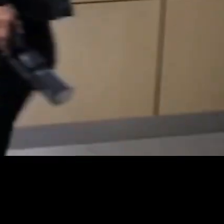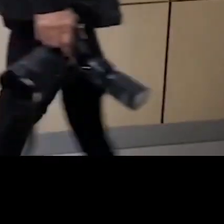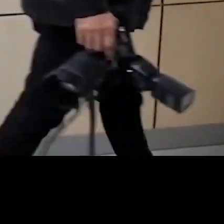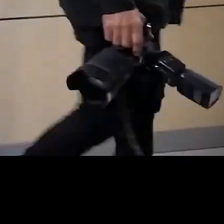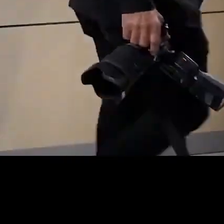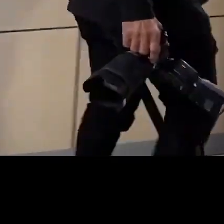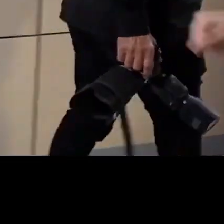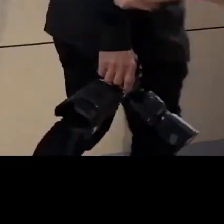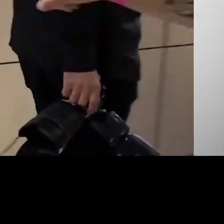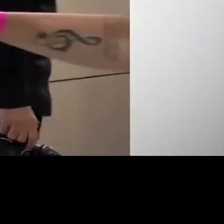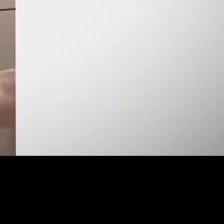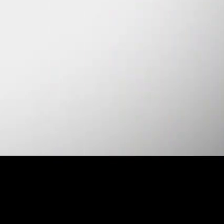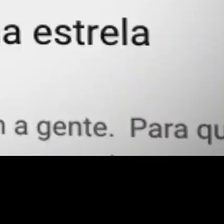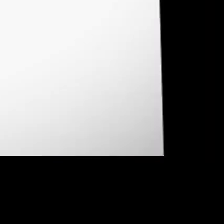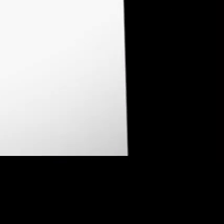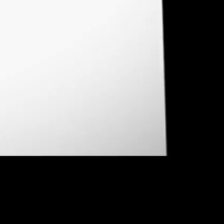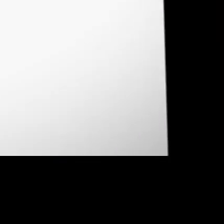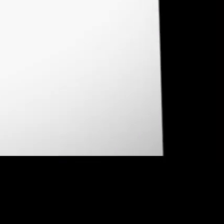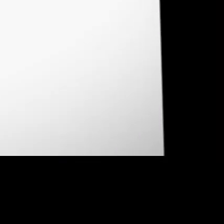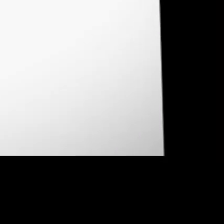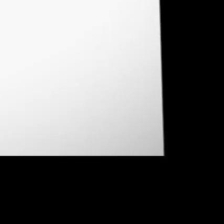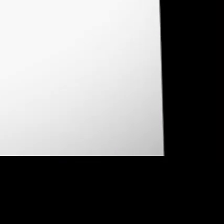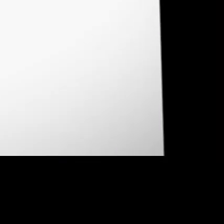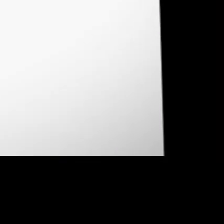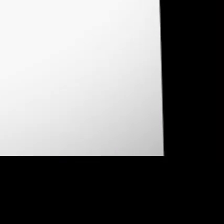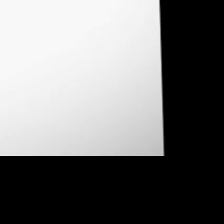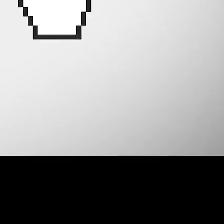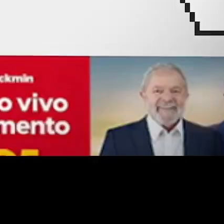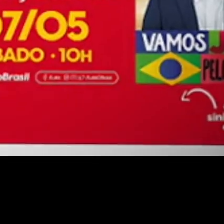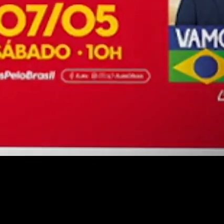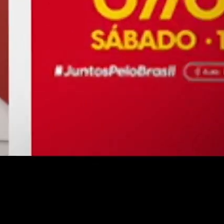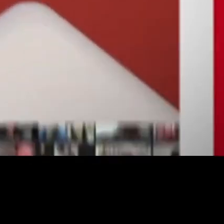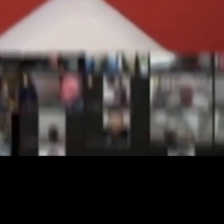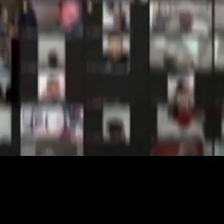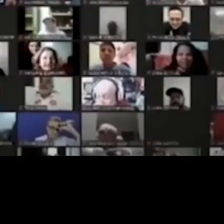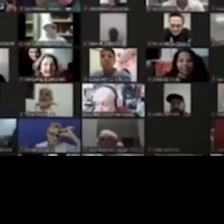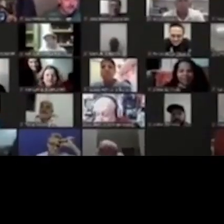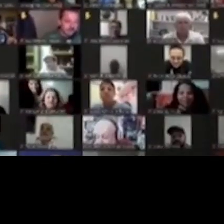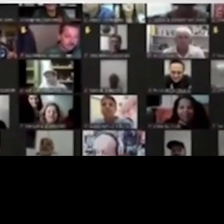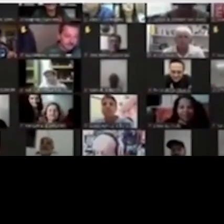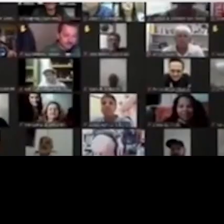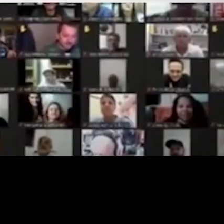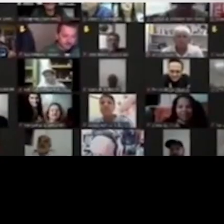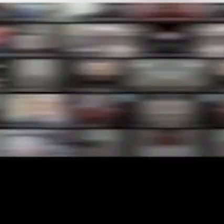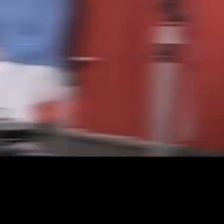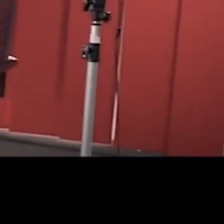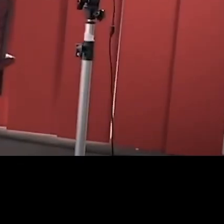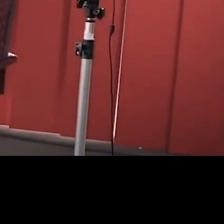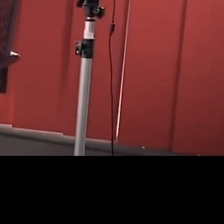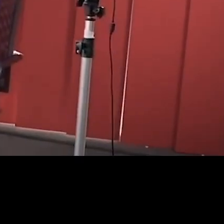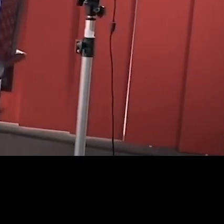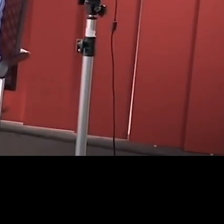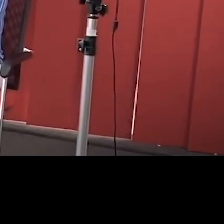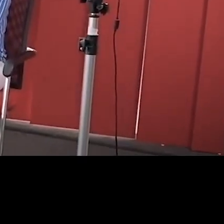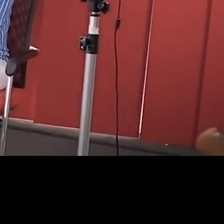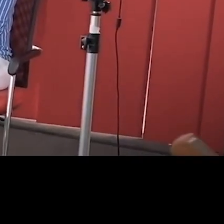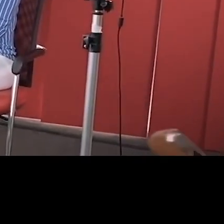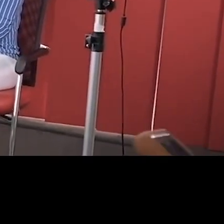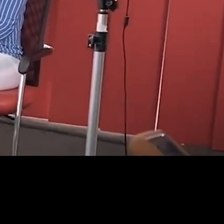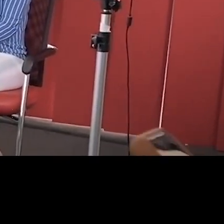gente. Para quem ainda não é, muito prazer. Fazemos parte da Rede Povo de Comunicação do PT.